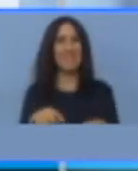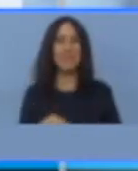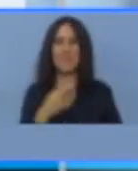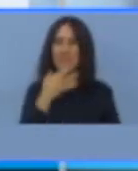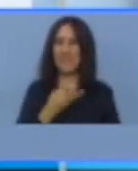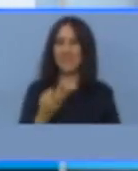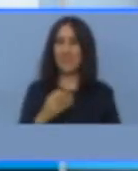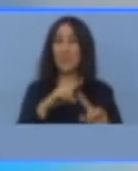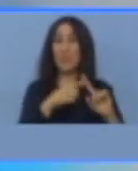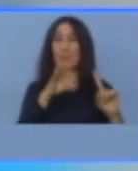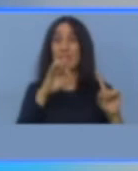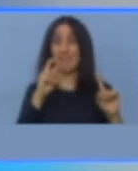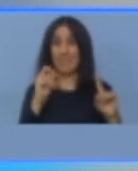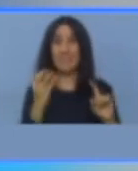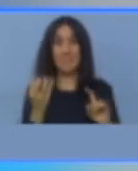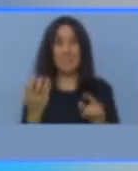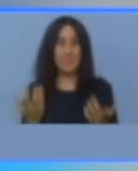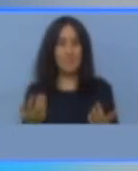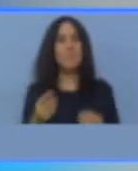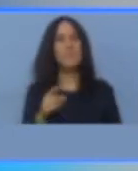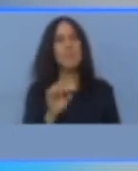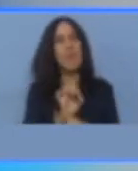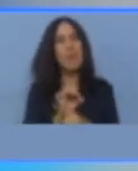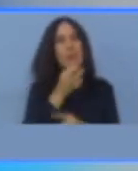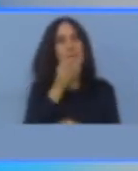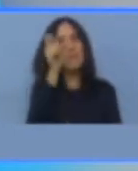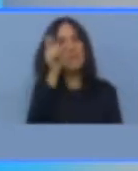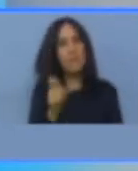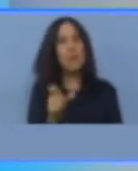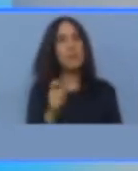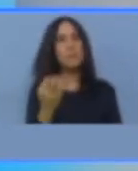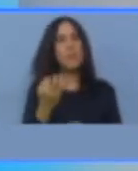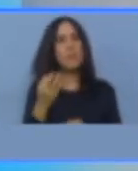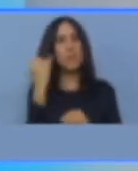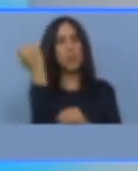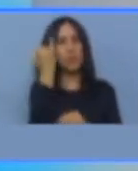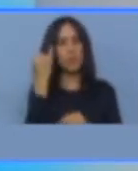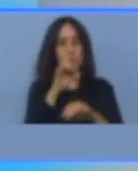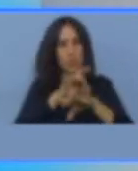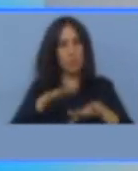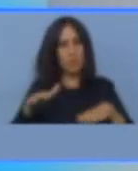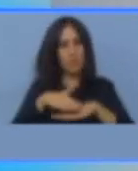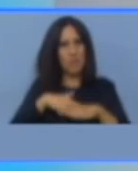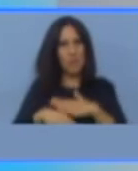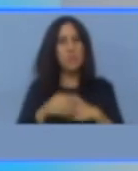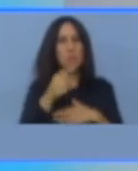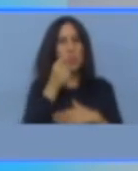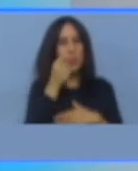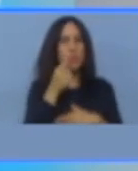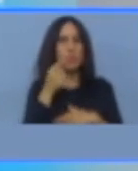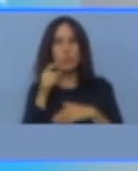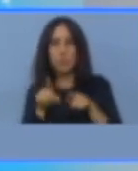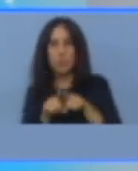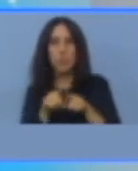Acredito bem de ser de 83, sem dúvida que sim, não é? Ia falar precisamente no papel das instituições hospitaleiras, dos irmãos e as irmãs de São